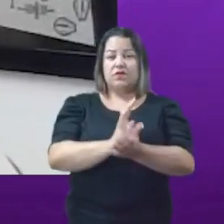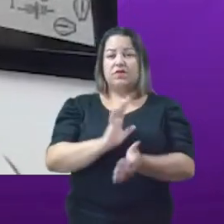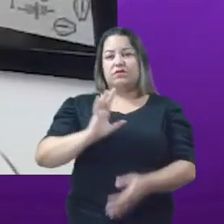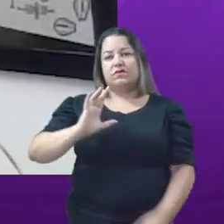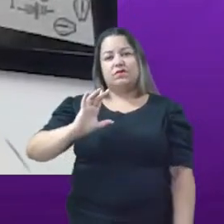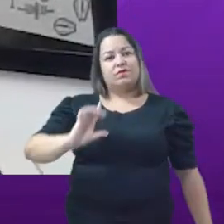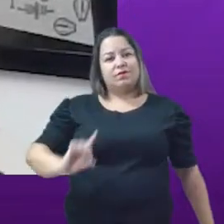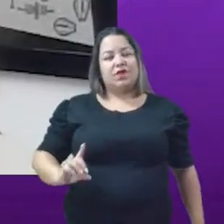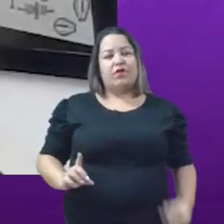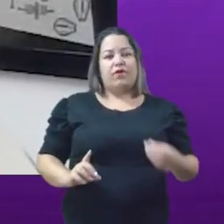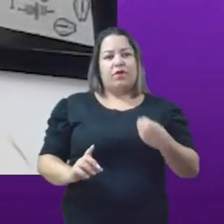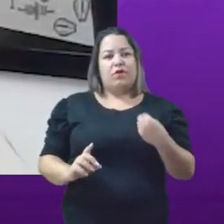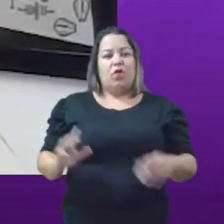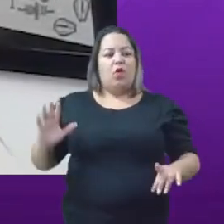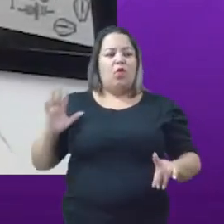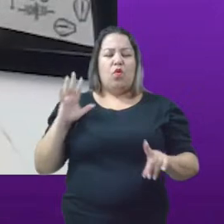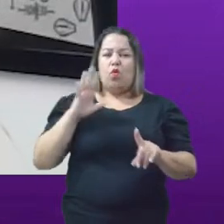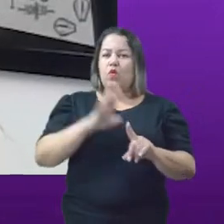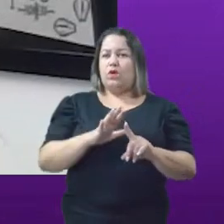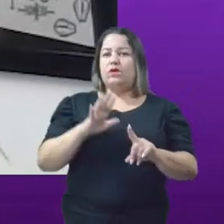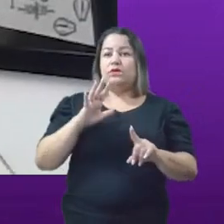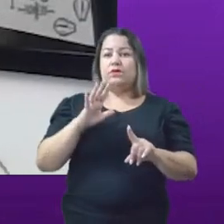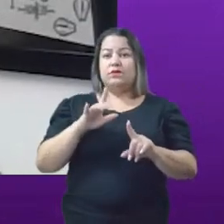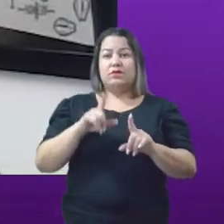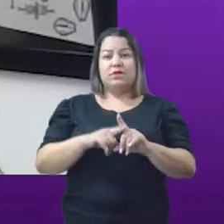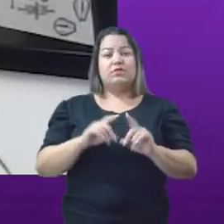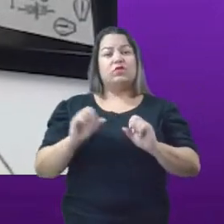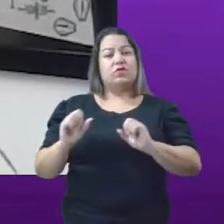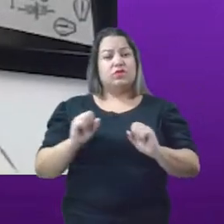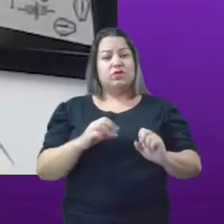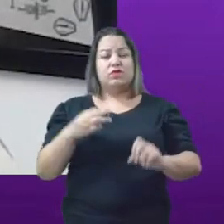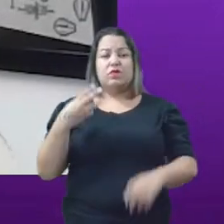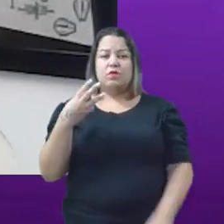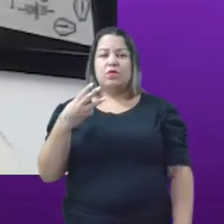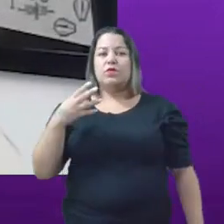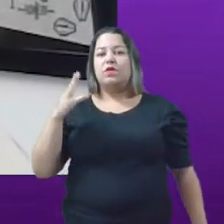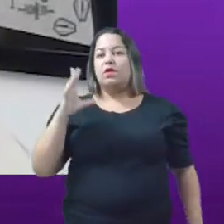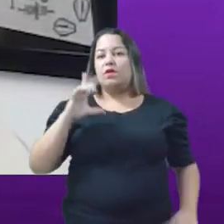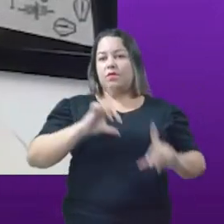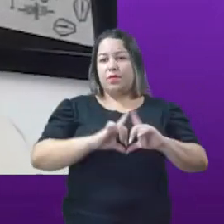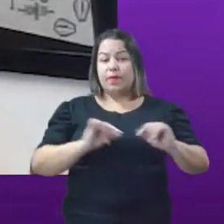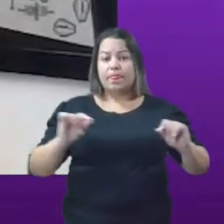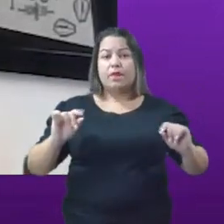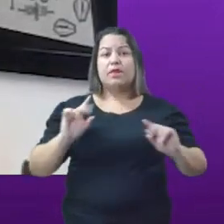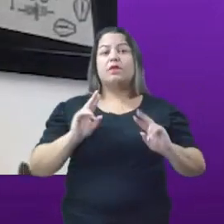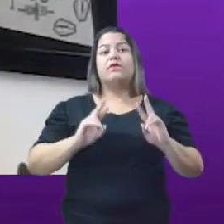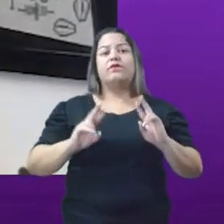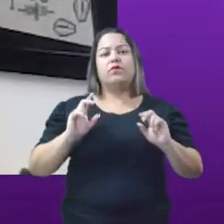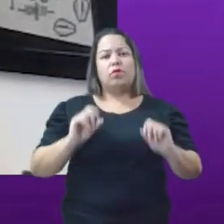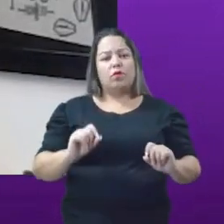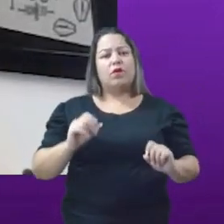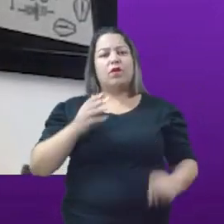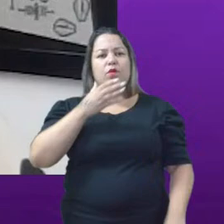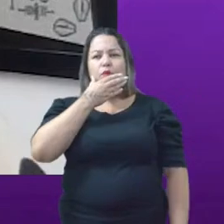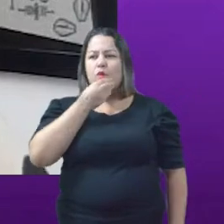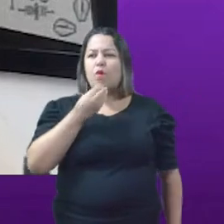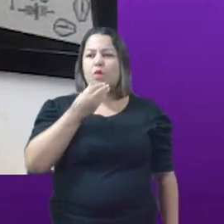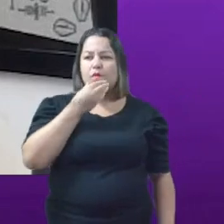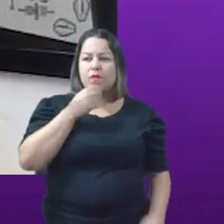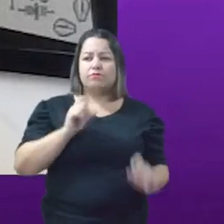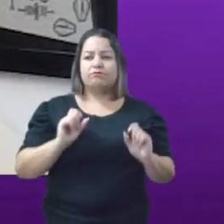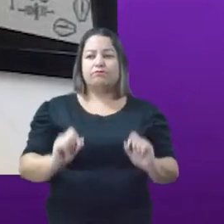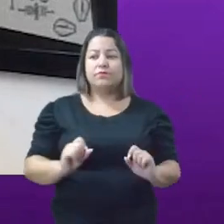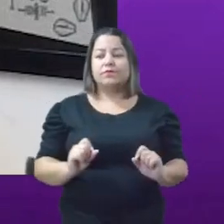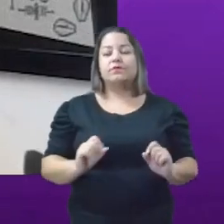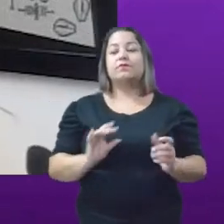infelizmente, vivenciou o ataque, né, na Praça Três Poderes, em Brasília, e a gente viu como aquele homem radicalizado, né, ele